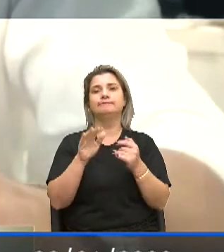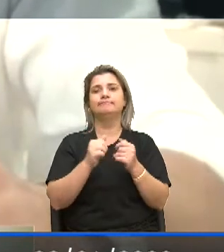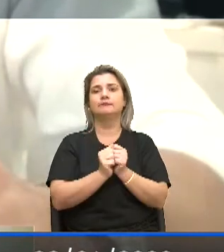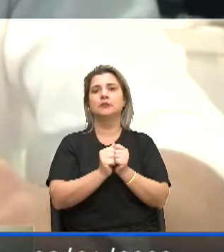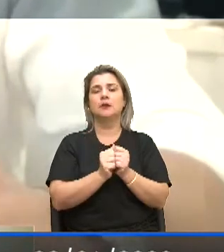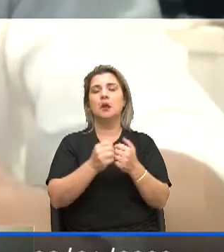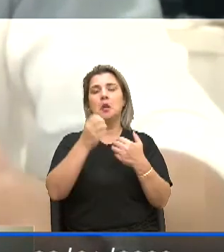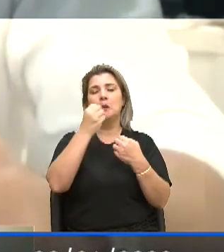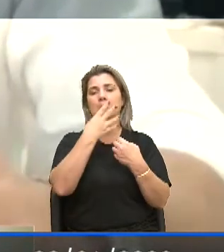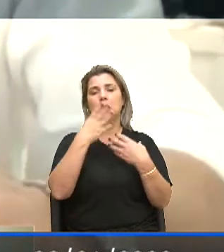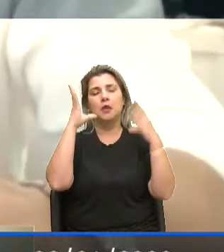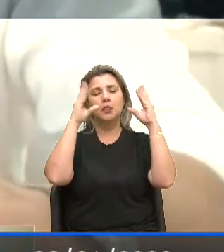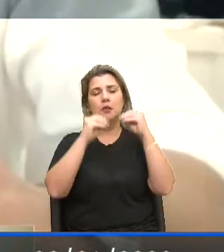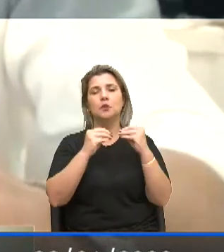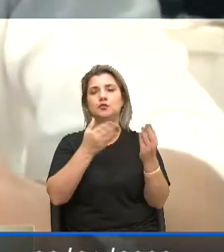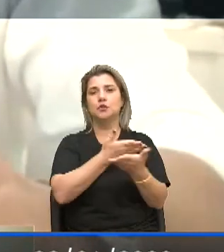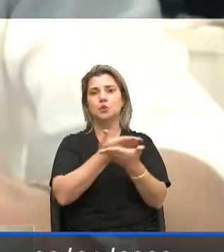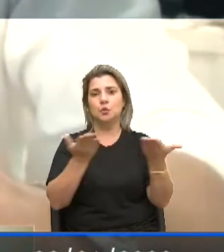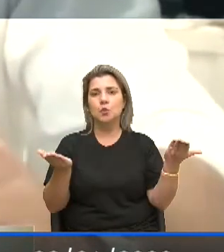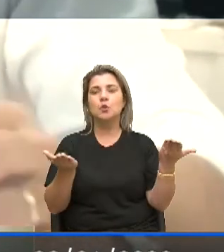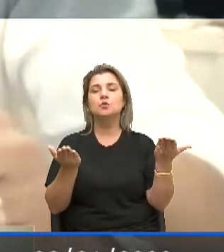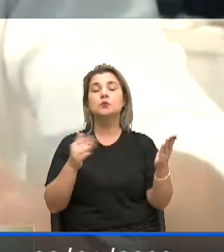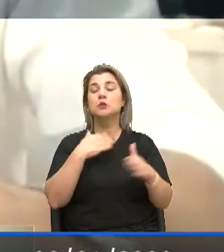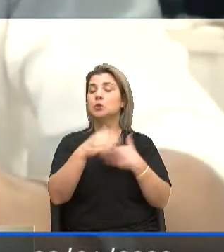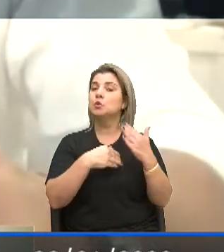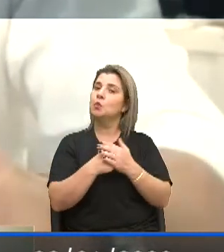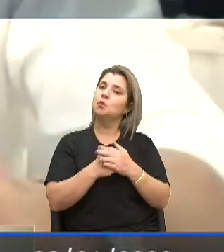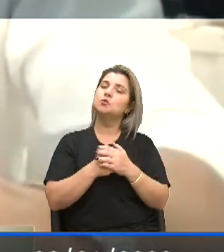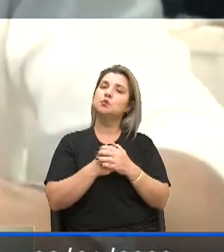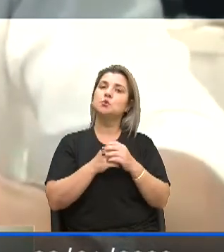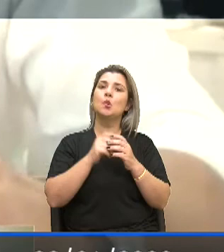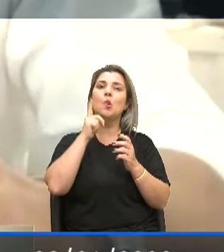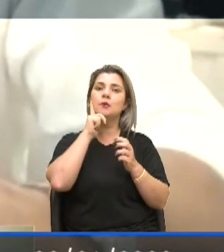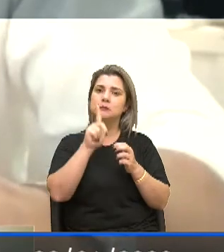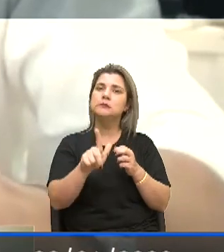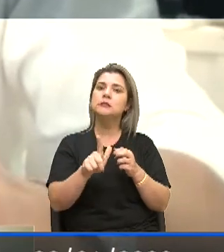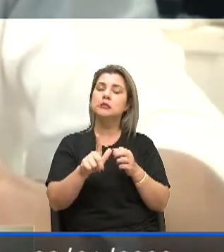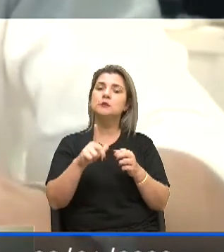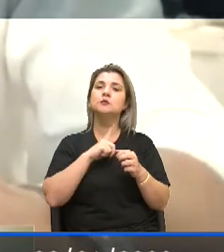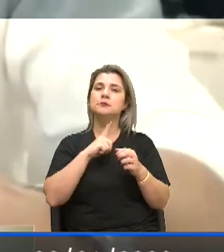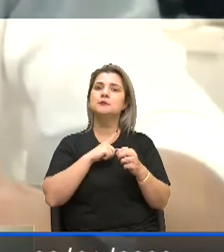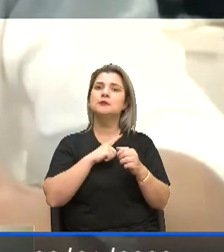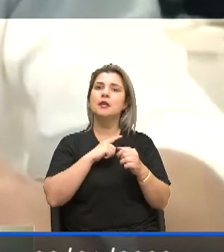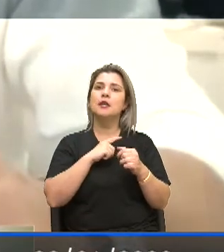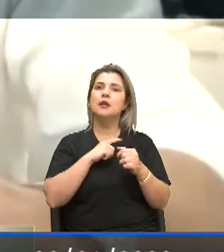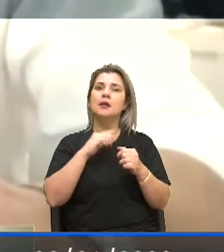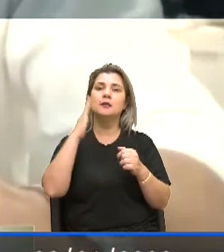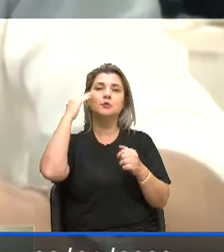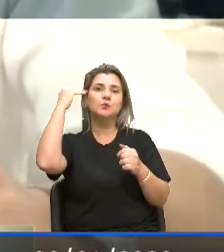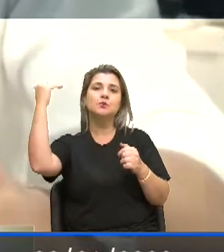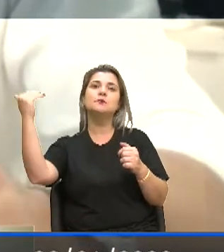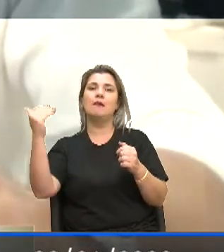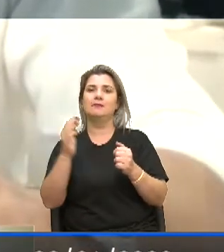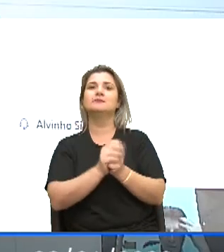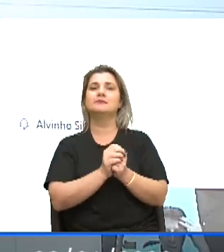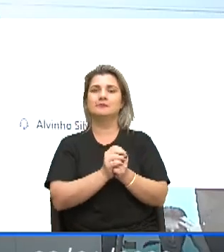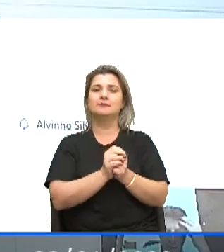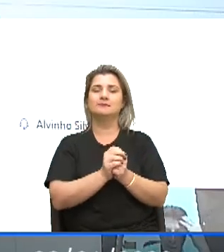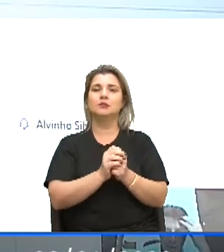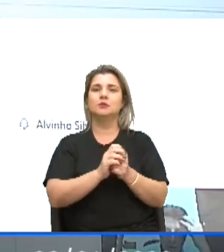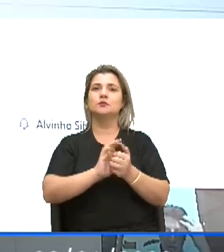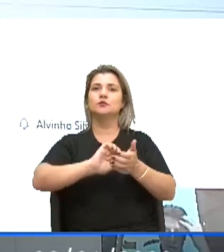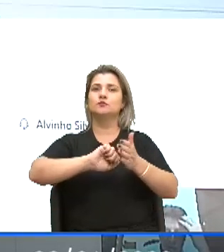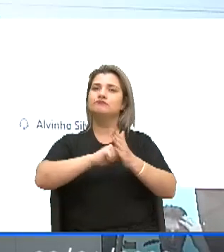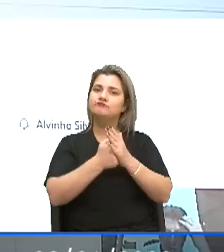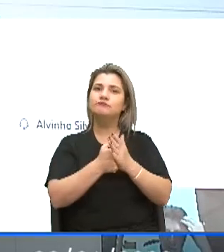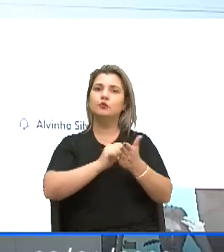todos, né, e que todos possamos termos sucesso no combate a essa pandemia.